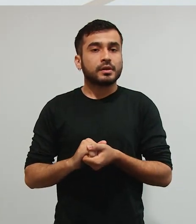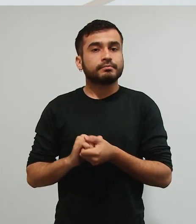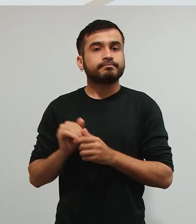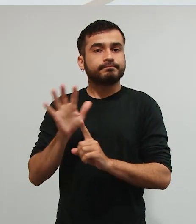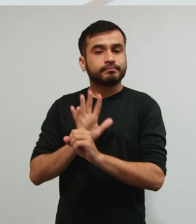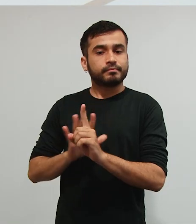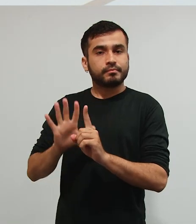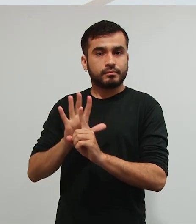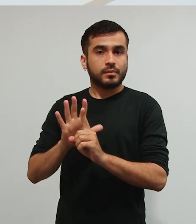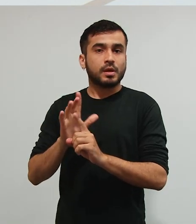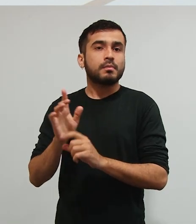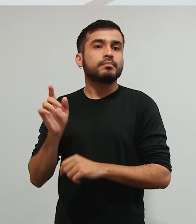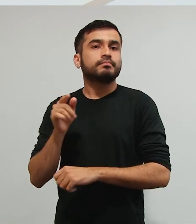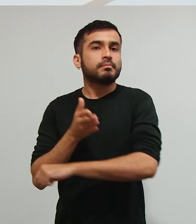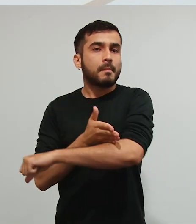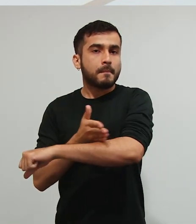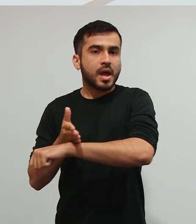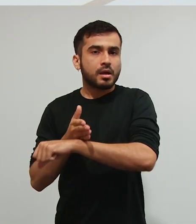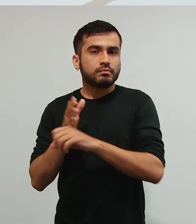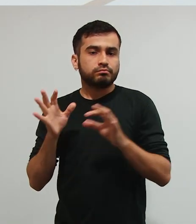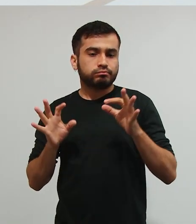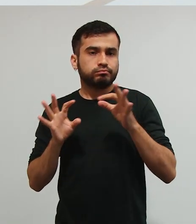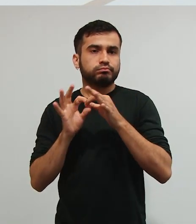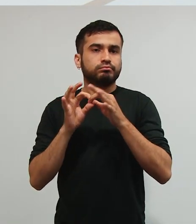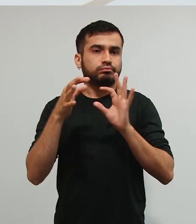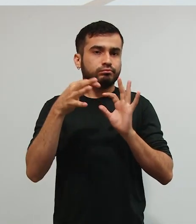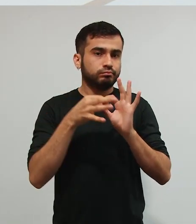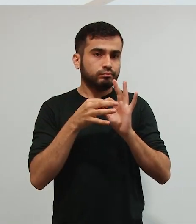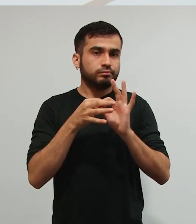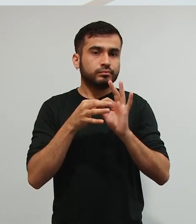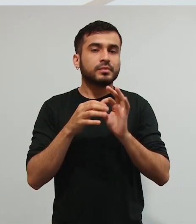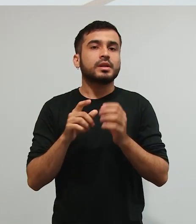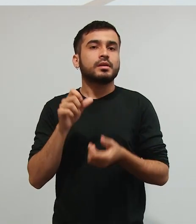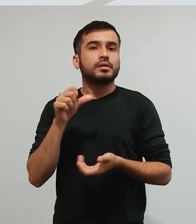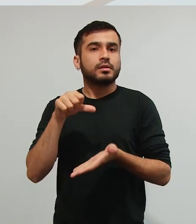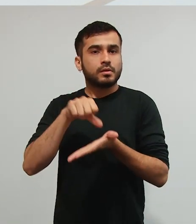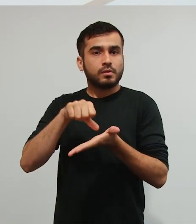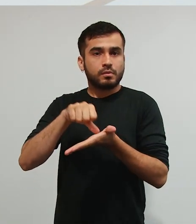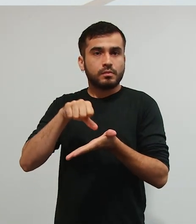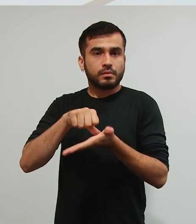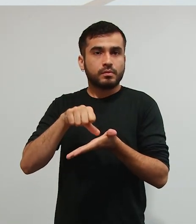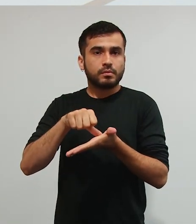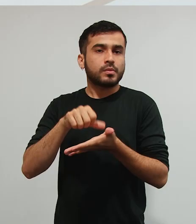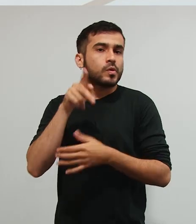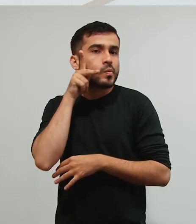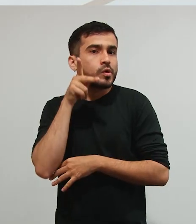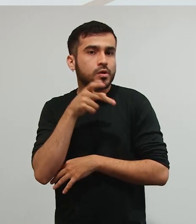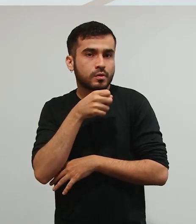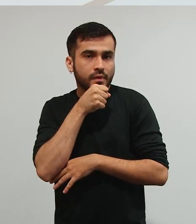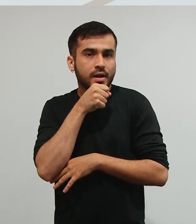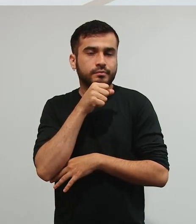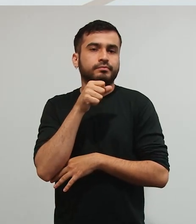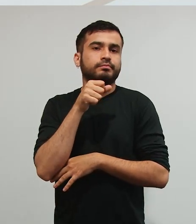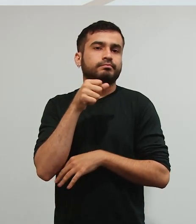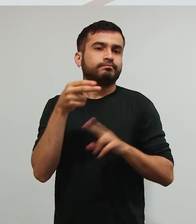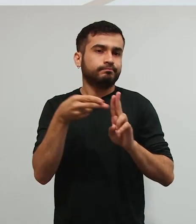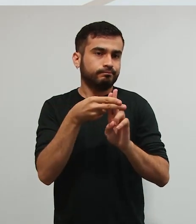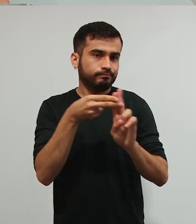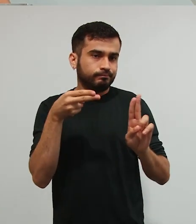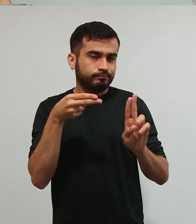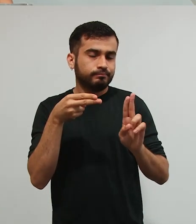Atrás de mim tem uma parede branca com alguns pontos e eu falo do campus do IFRO, Porto Velho, Zona Norte.